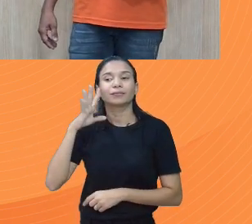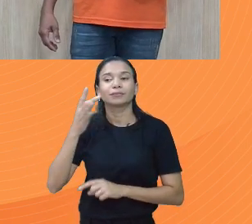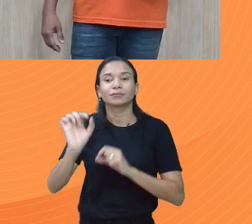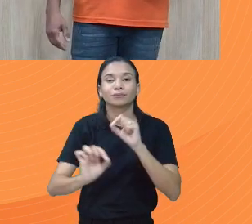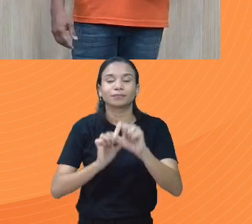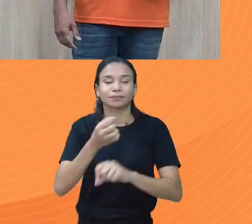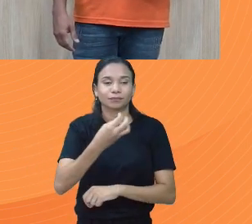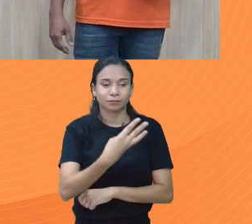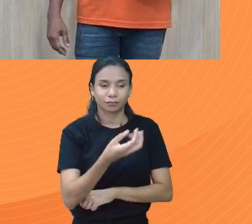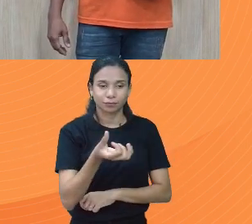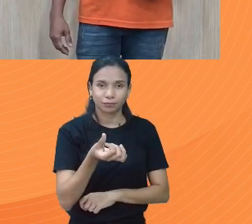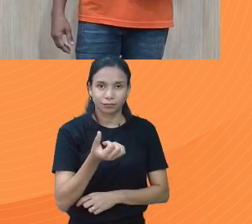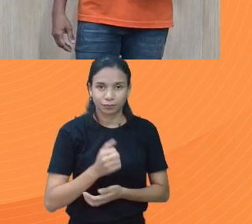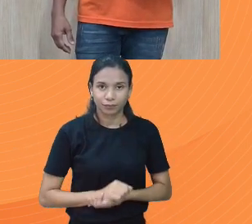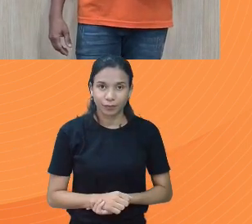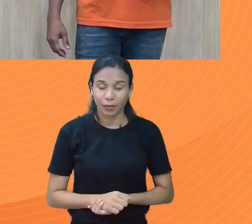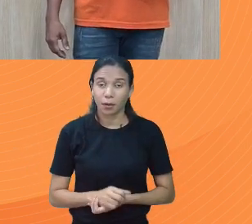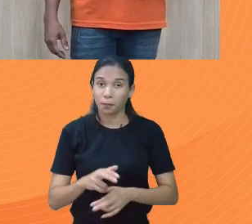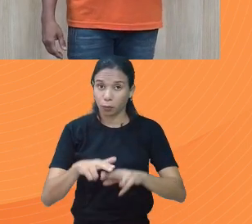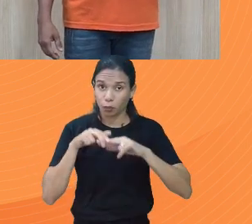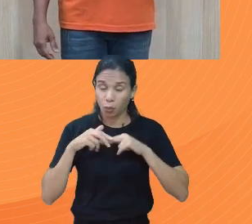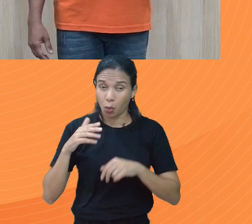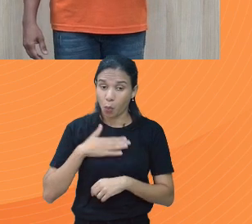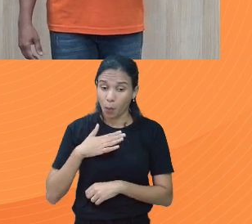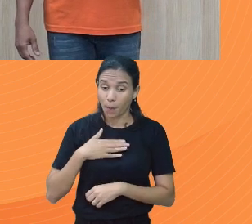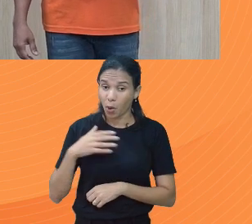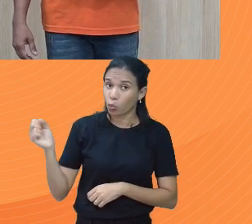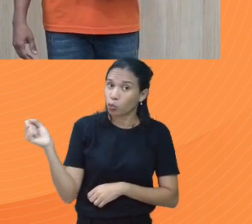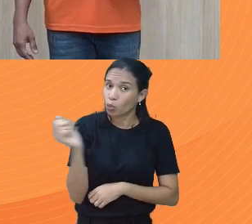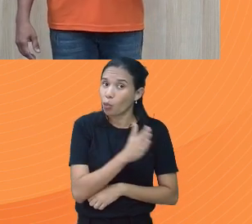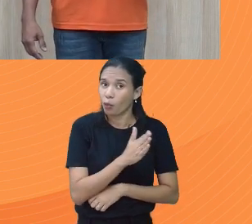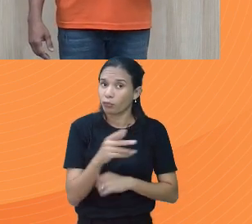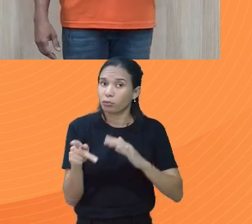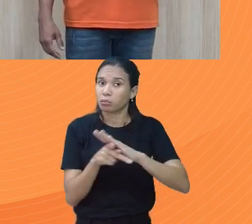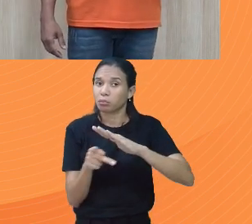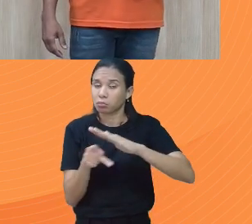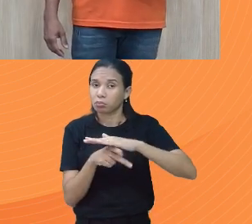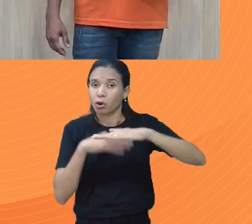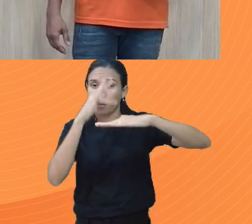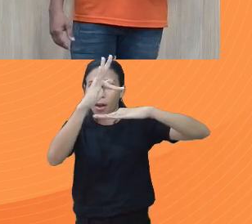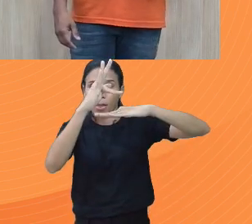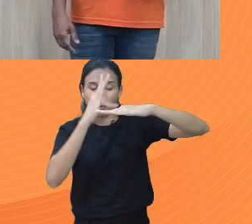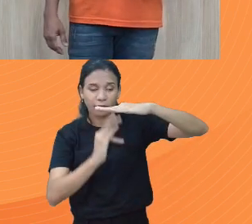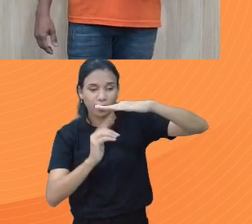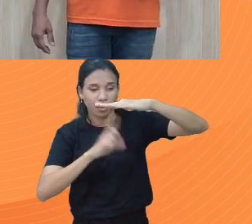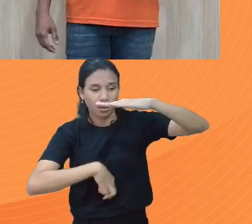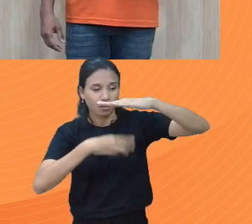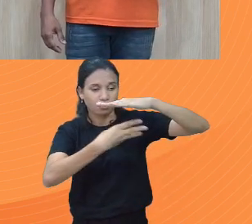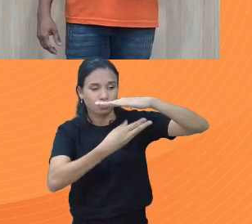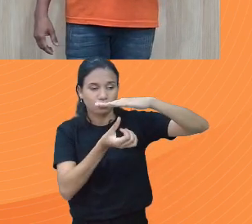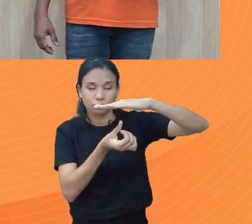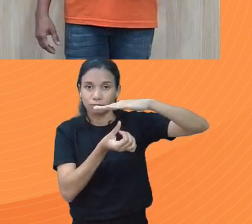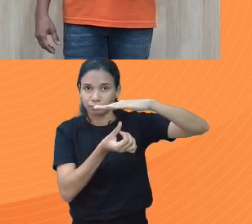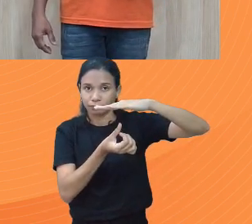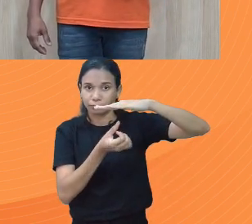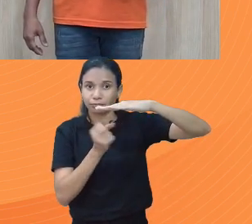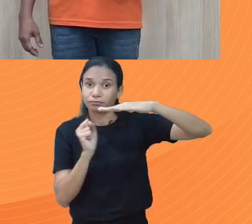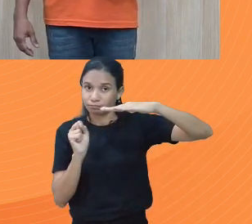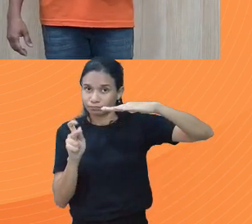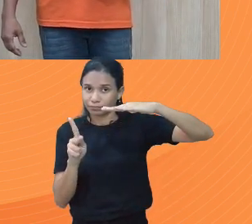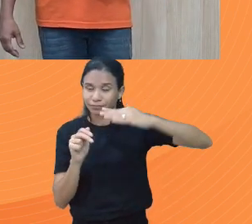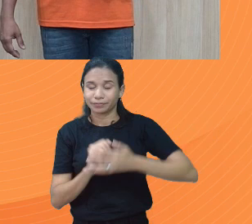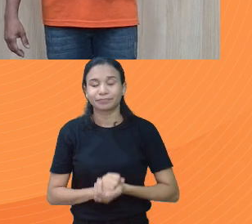a 36. Então, o meu novo denominador das 3 frações vai ser 36,